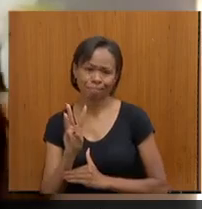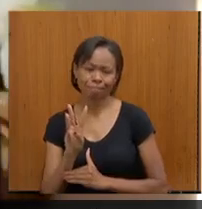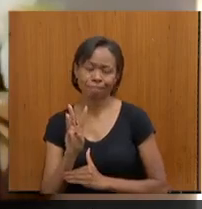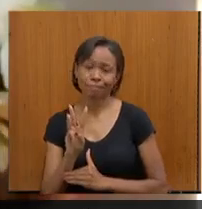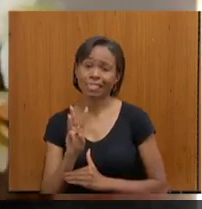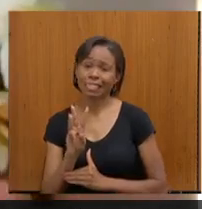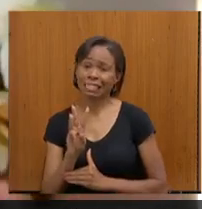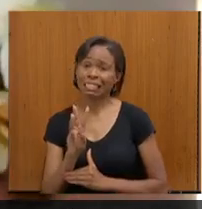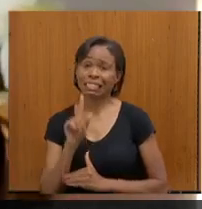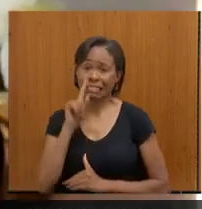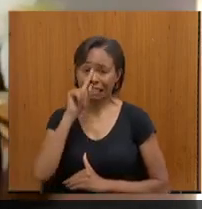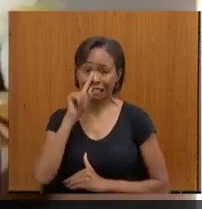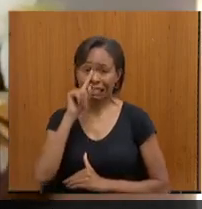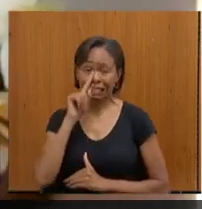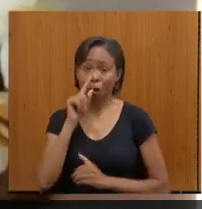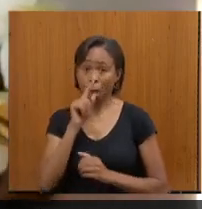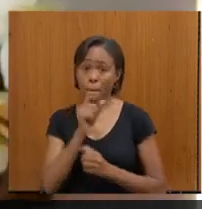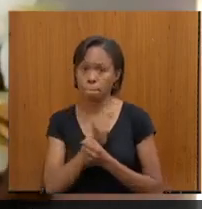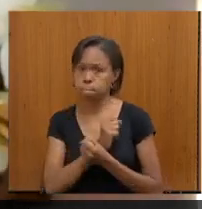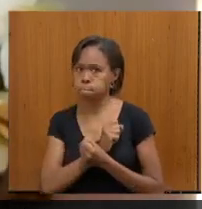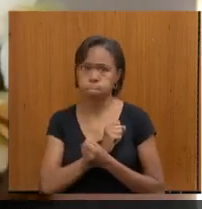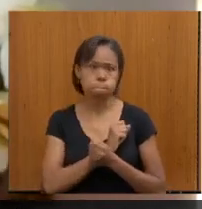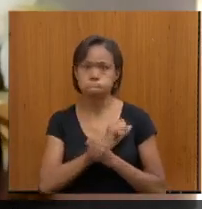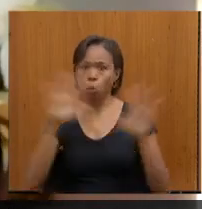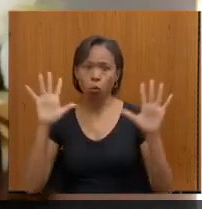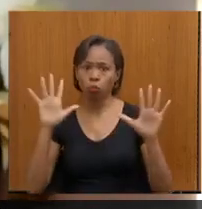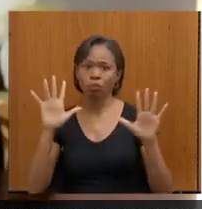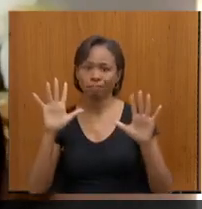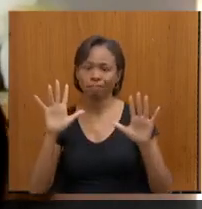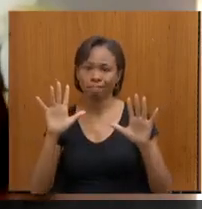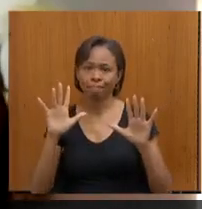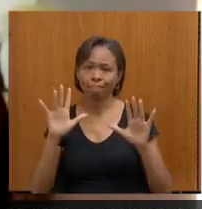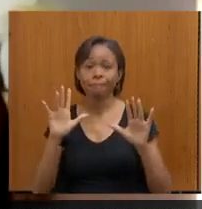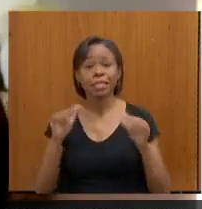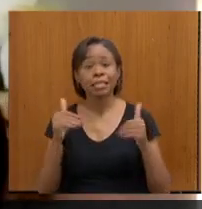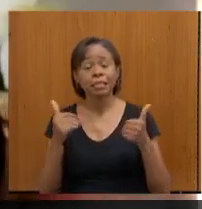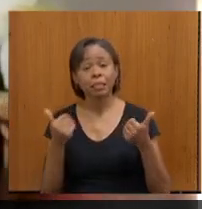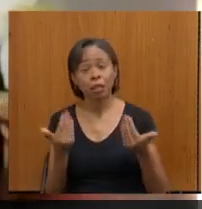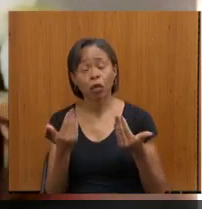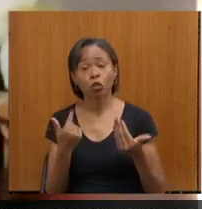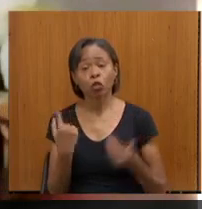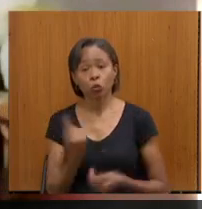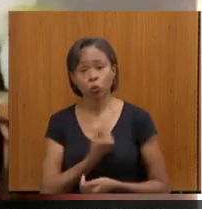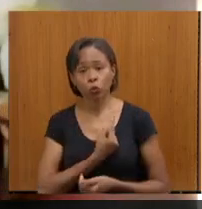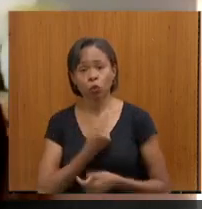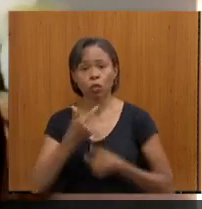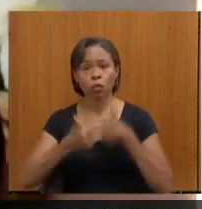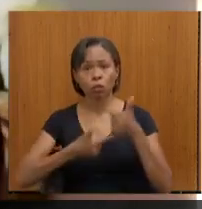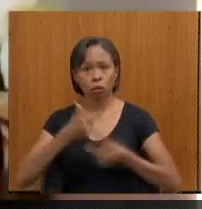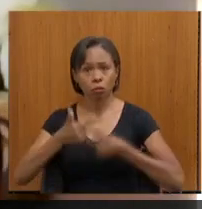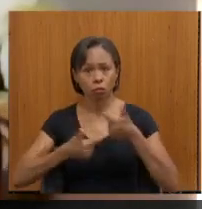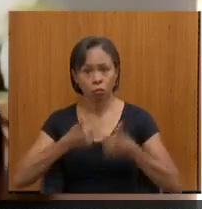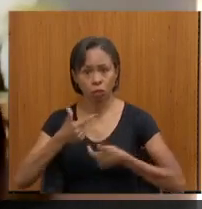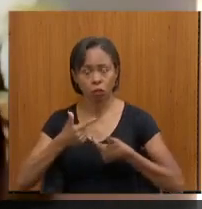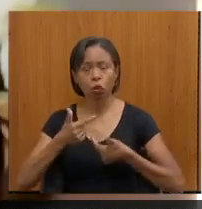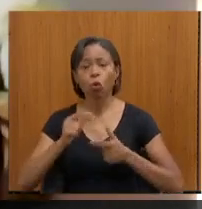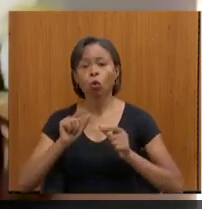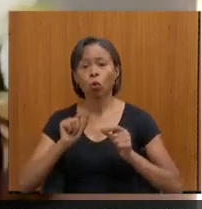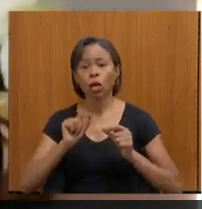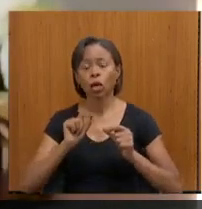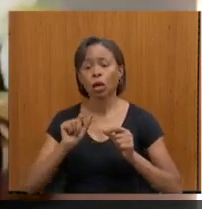tendo isco de explosão e a nós estamos trabalhando uma associação uma